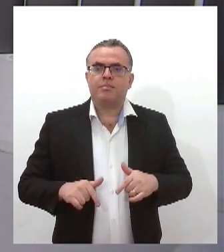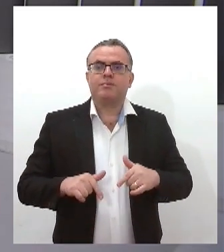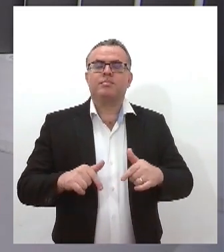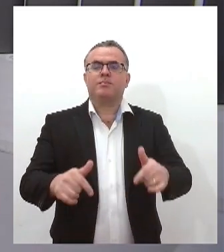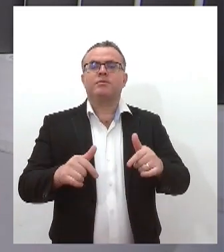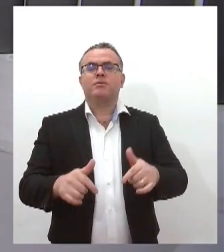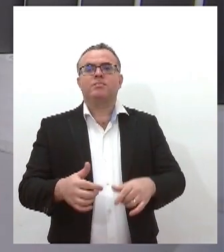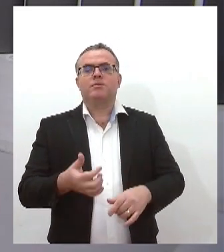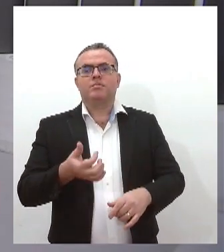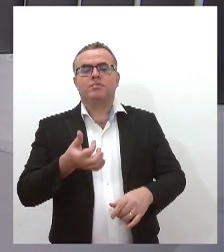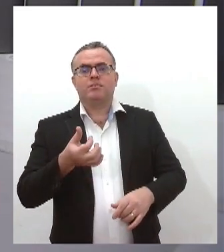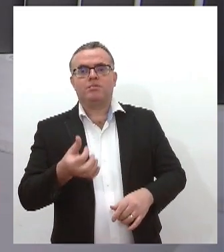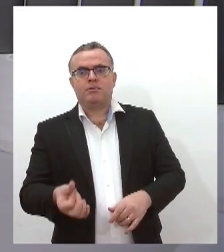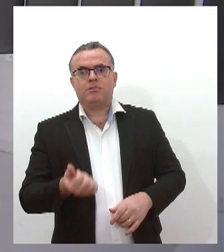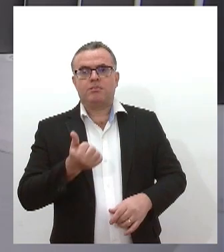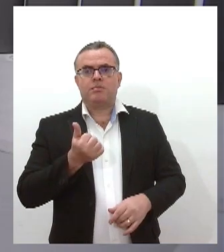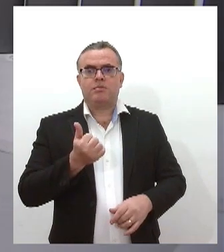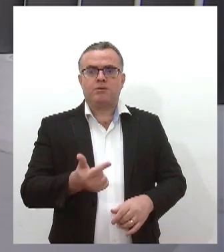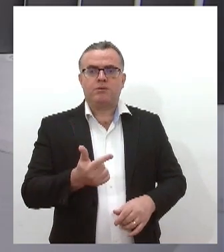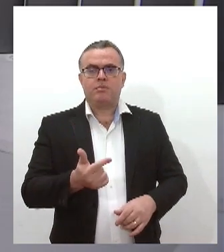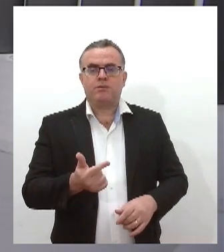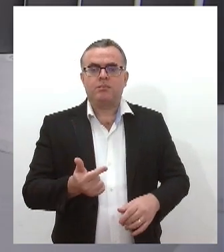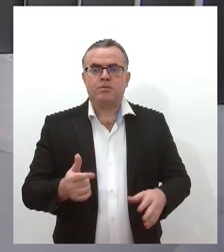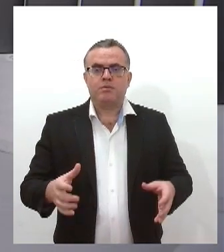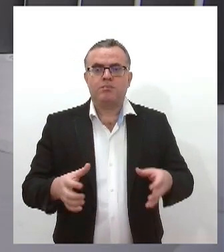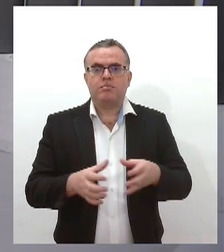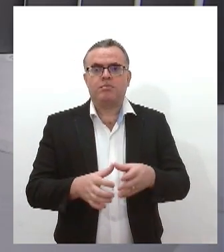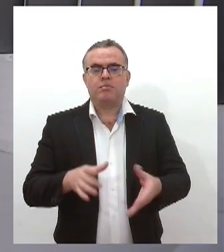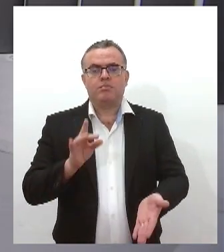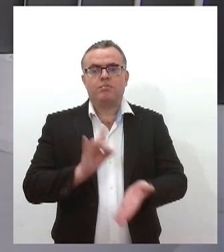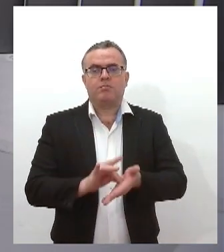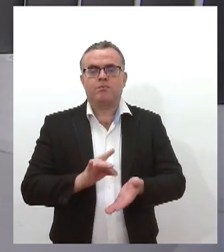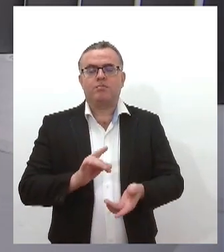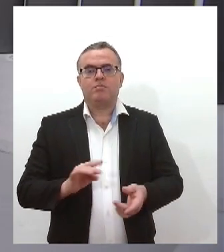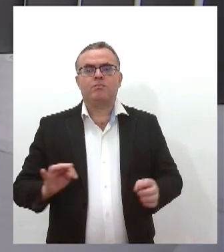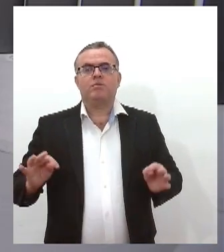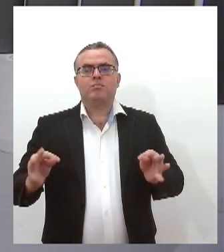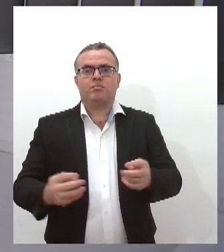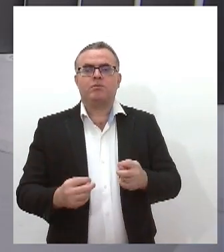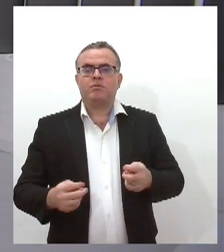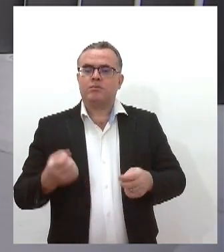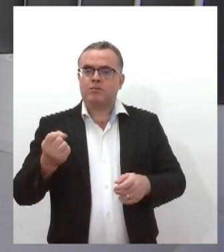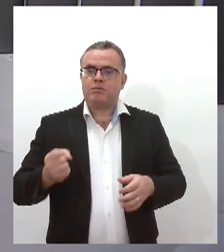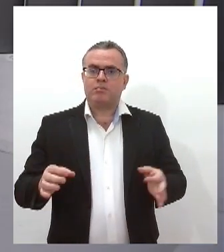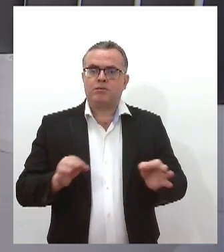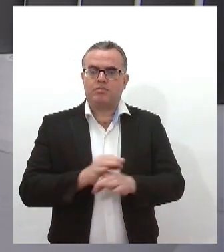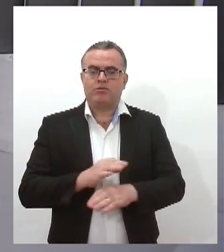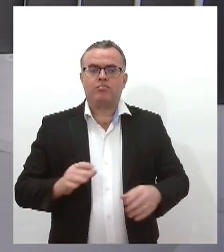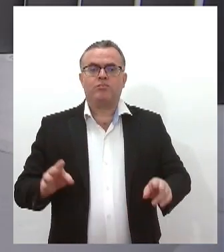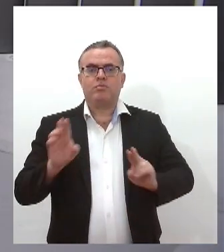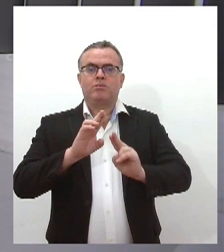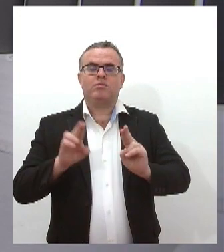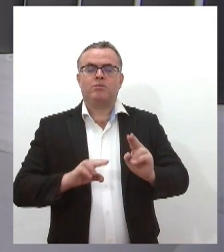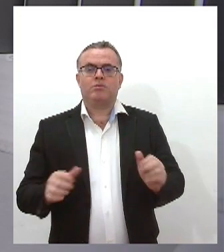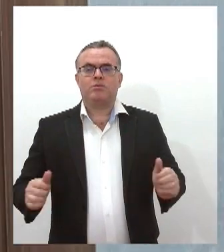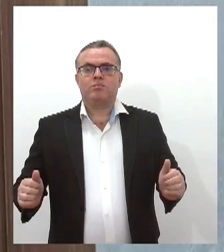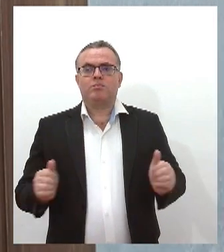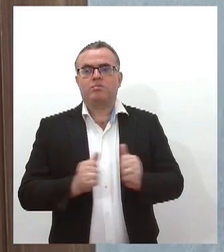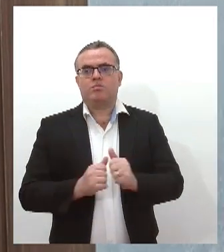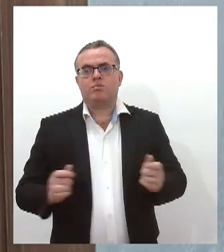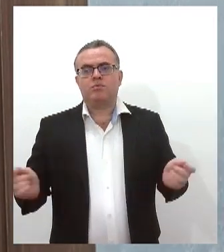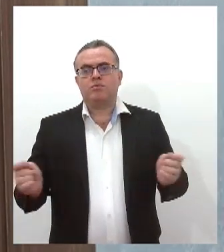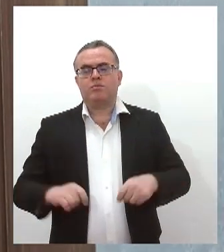uma participação muito efetiva da bancada de Sergipe junto à UNALI. É, com certeza. Né, o deputado Jorge Passos, que é o